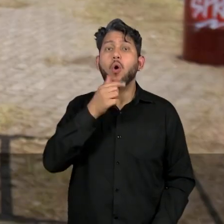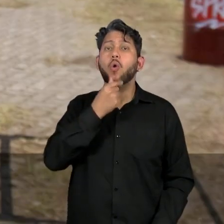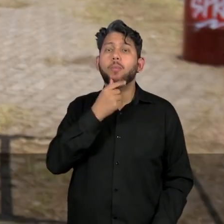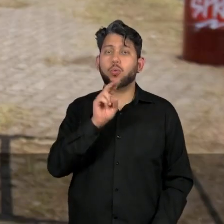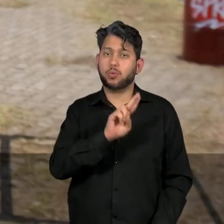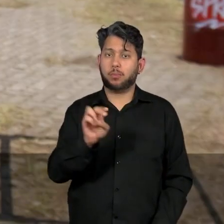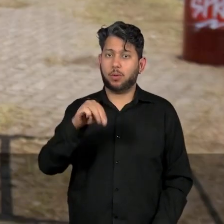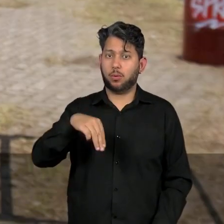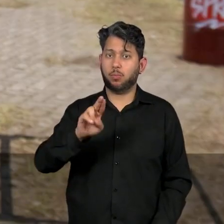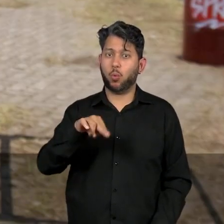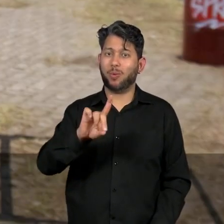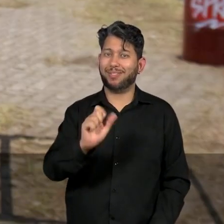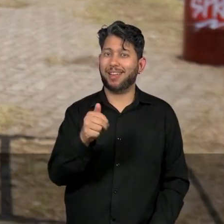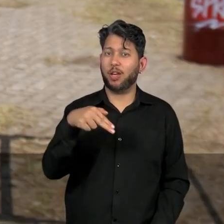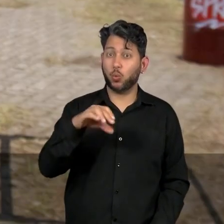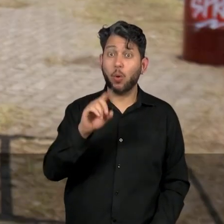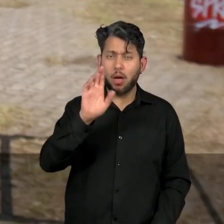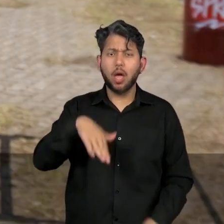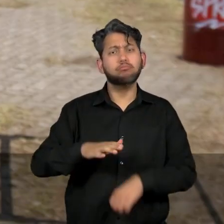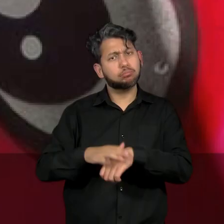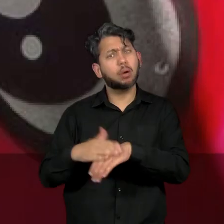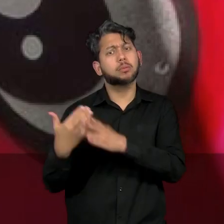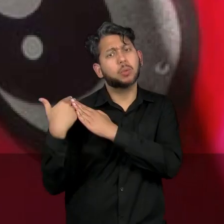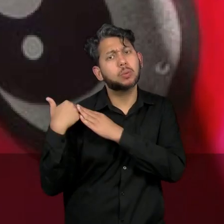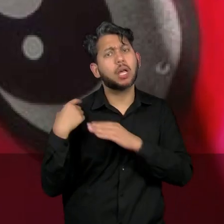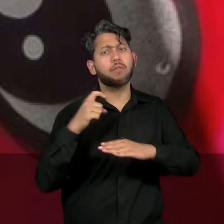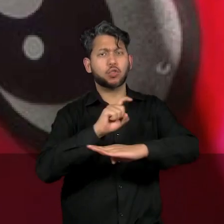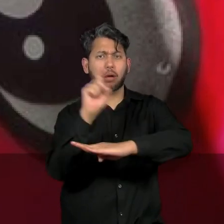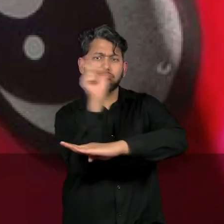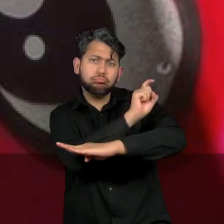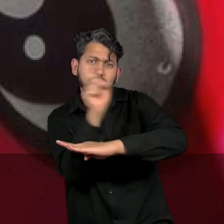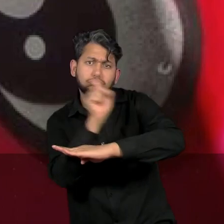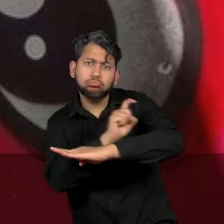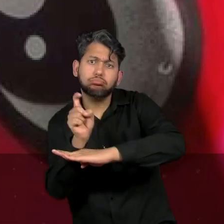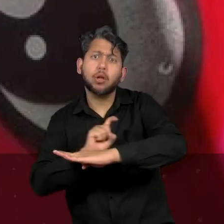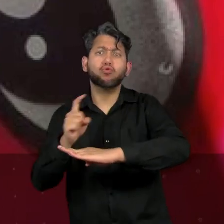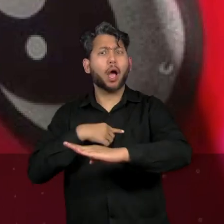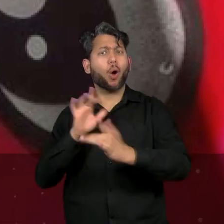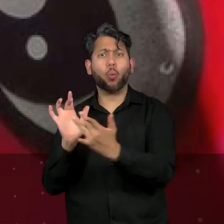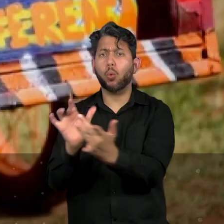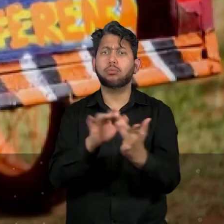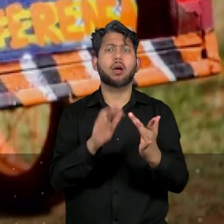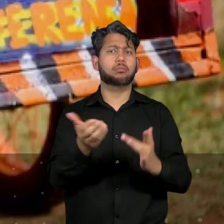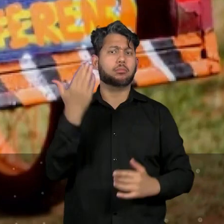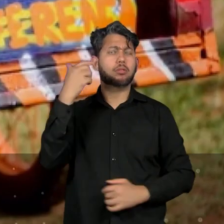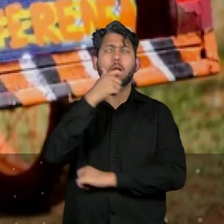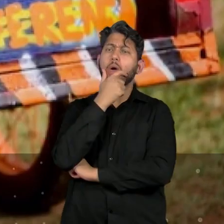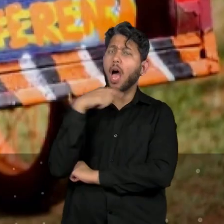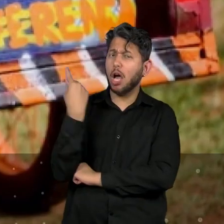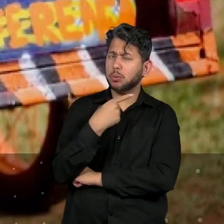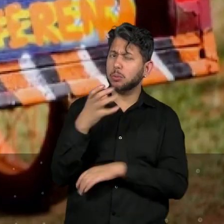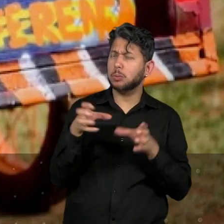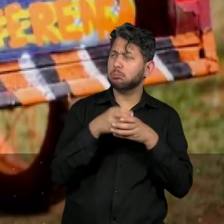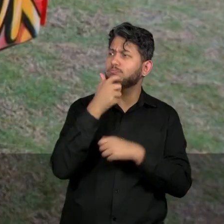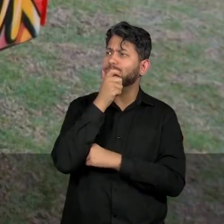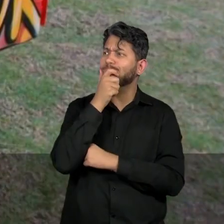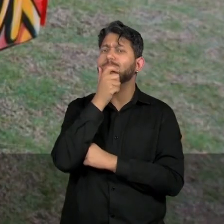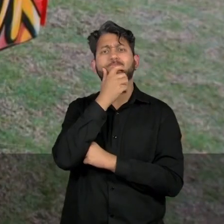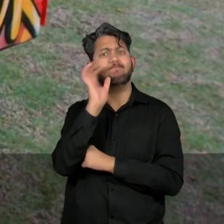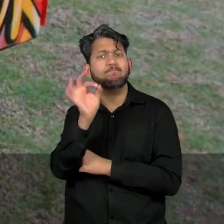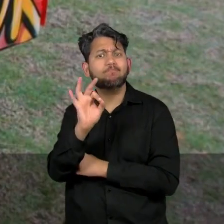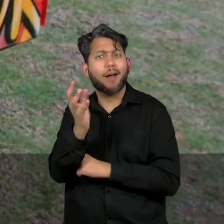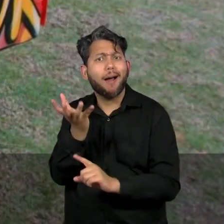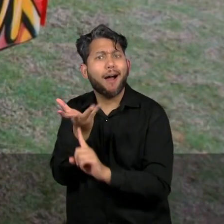Ele, nas andanças dele como grafiteiro, já grafitava carroça, já tinha essa proximidade com catadores. A gente entendeu que a arte era um elemento muito forte e